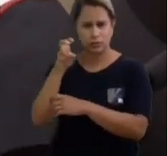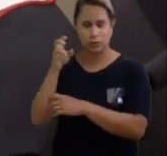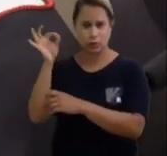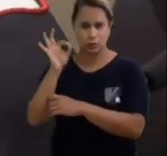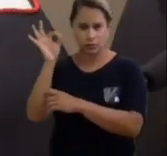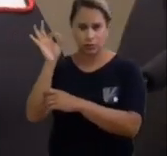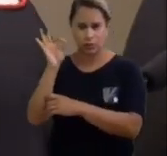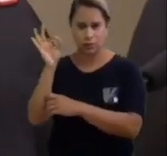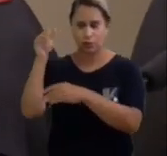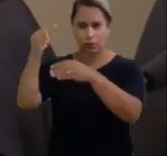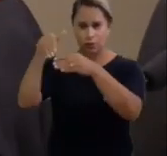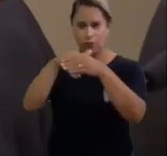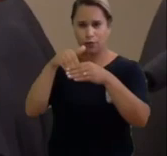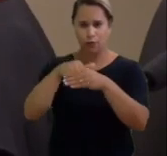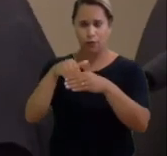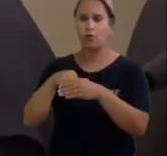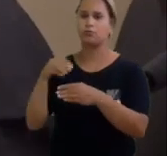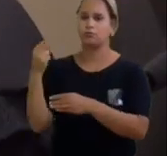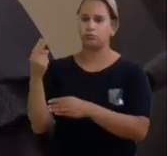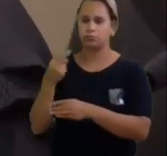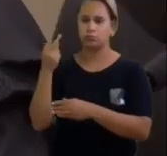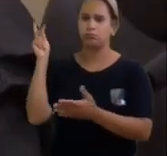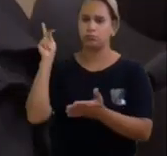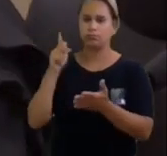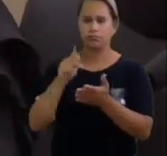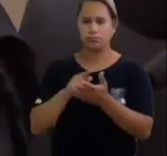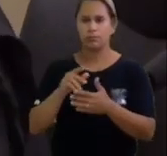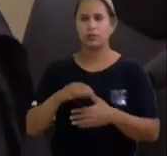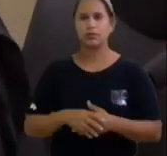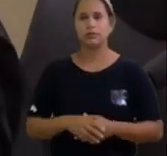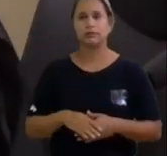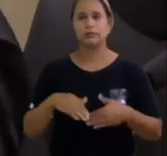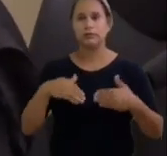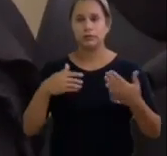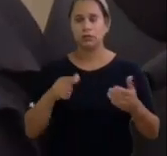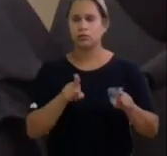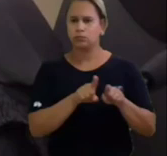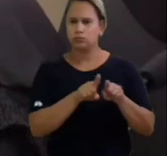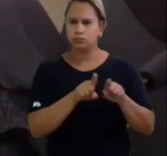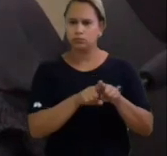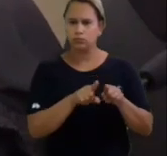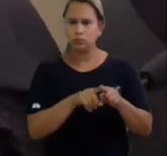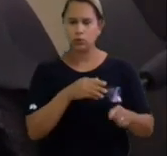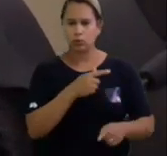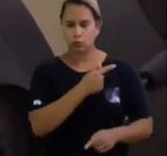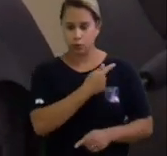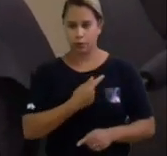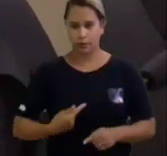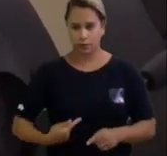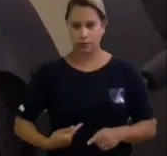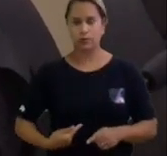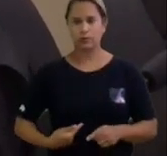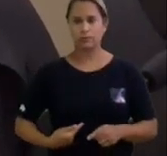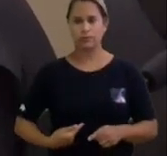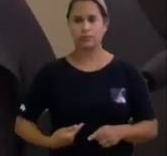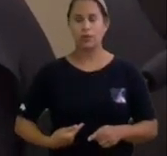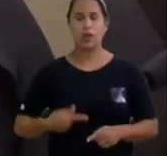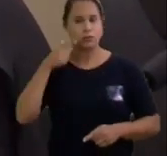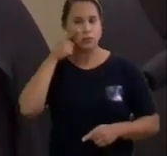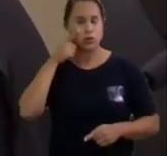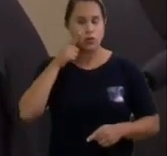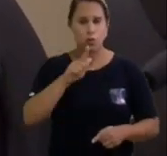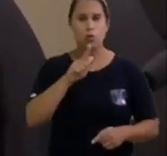primeiro turno no Estado do Paraná. E também pelo então governador, reeleito em primeiro turno com 69% dos votos. Uma aplicação